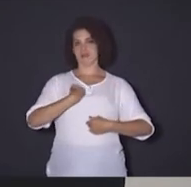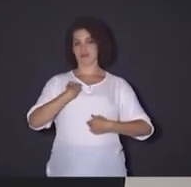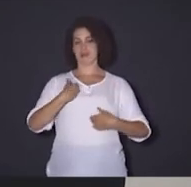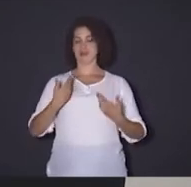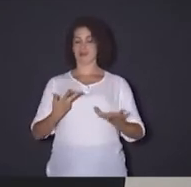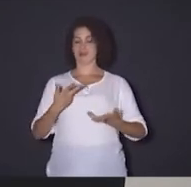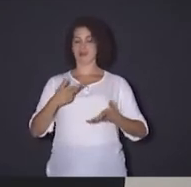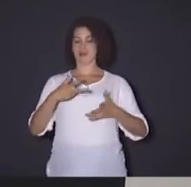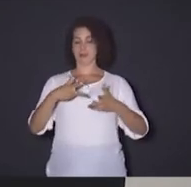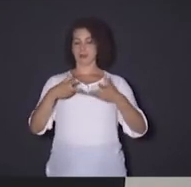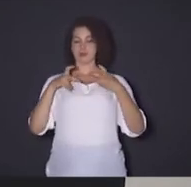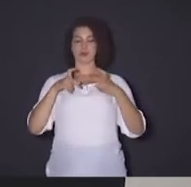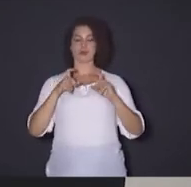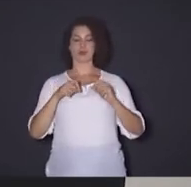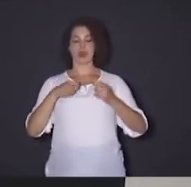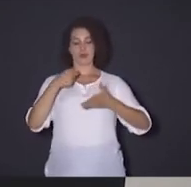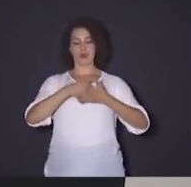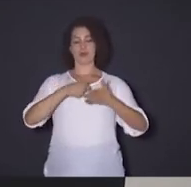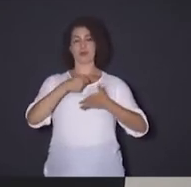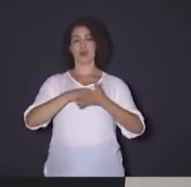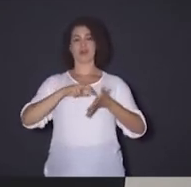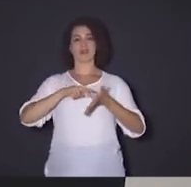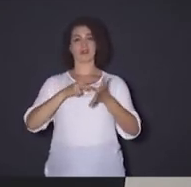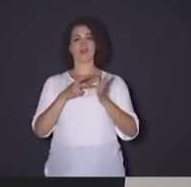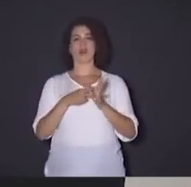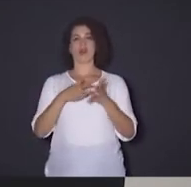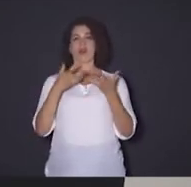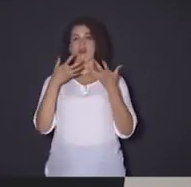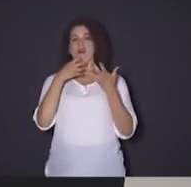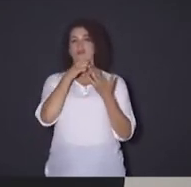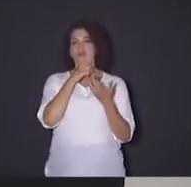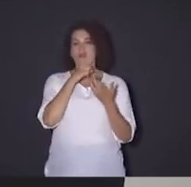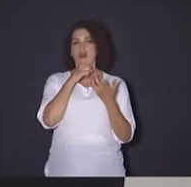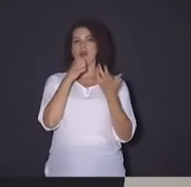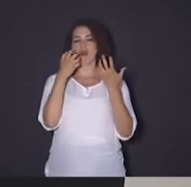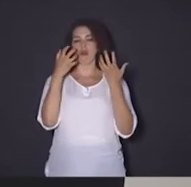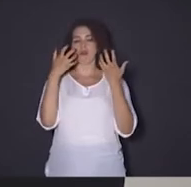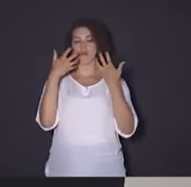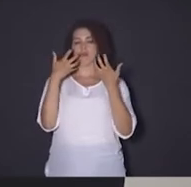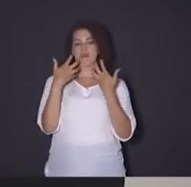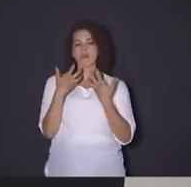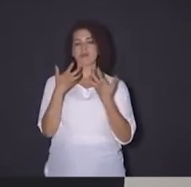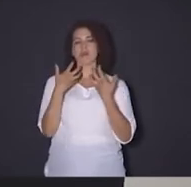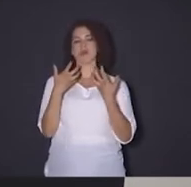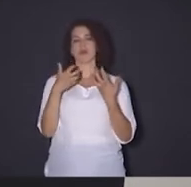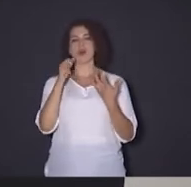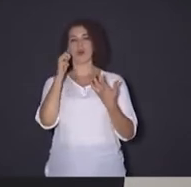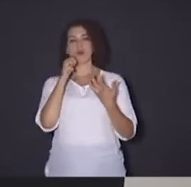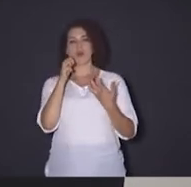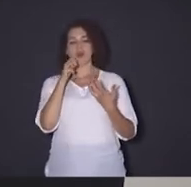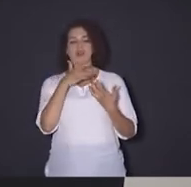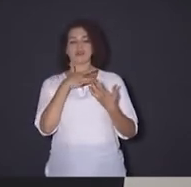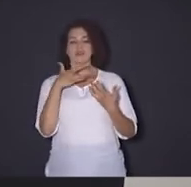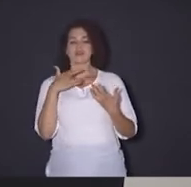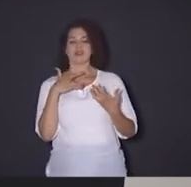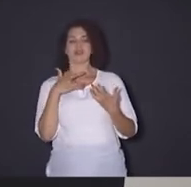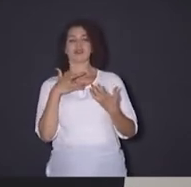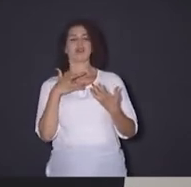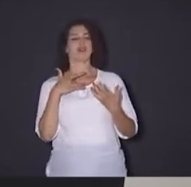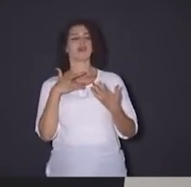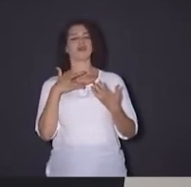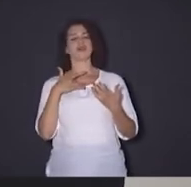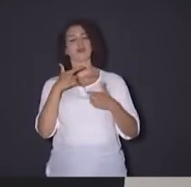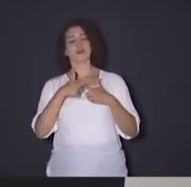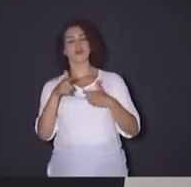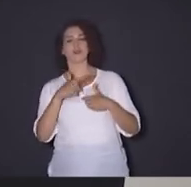militância recrudesce envelhece mulheres morrendo com mulheres com questões básicas de saúde o mioma maltratado e